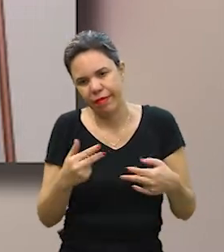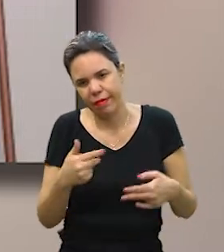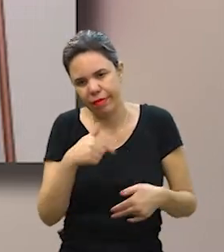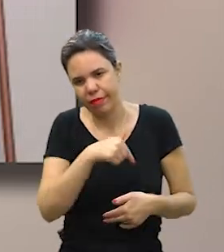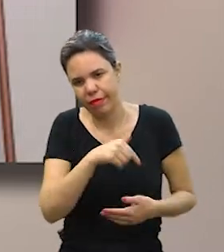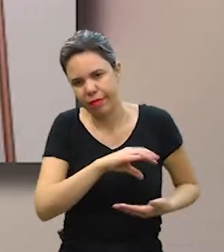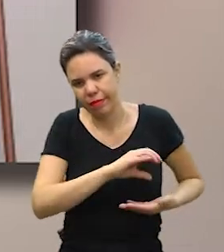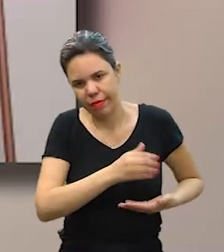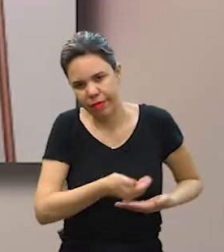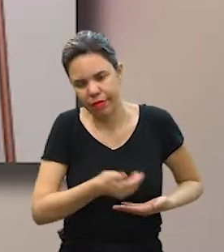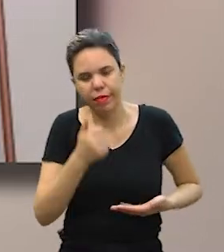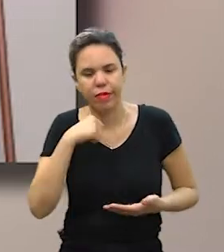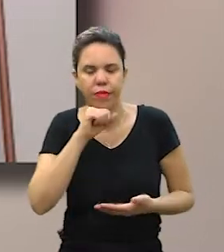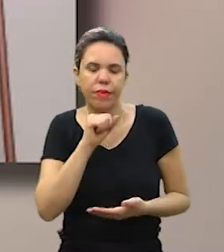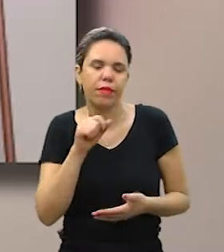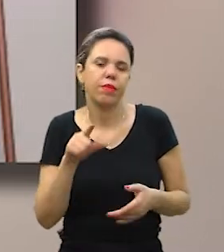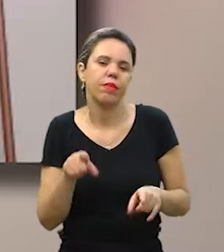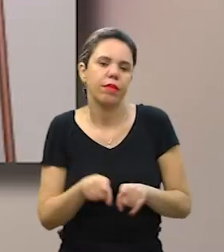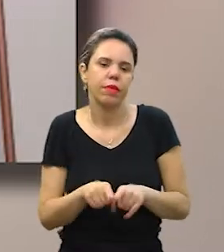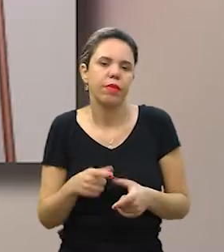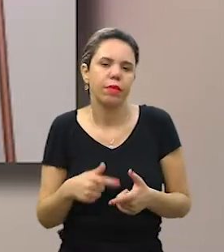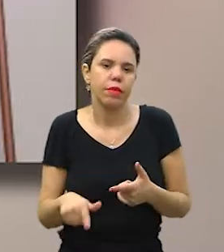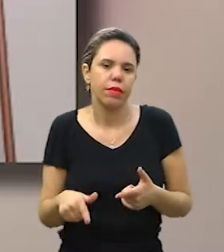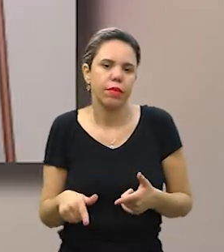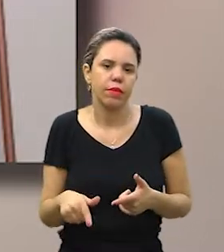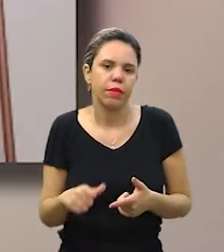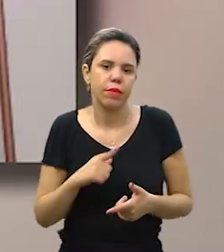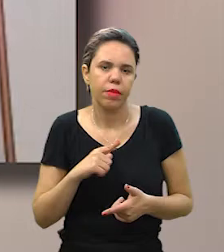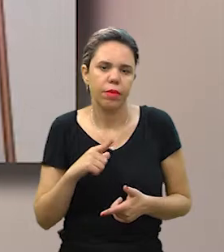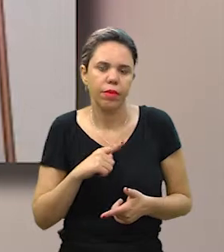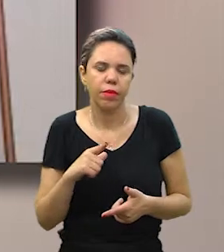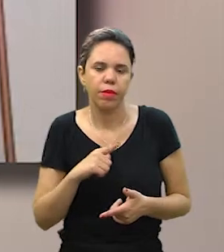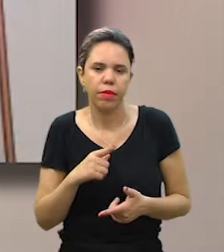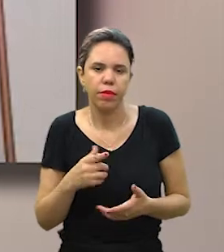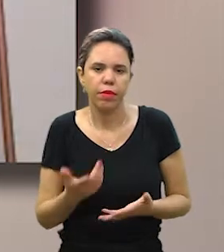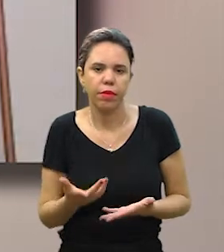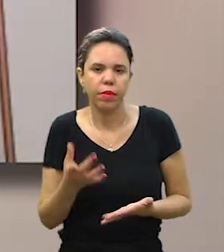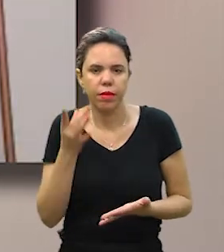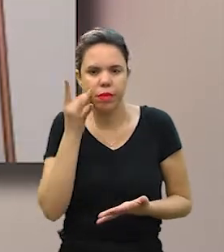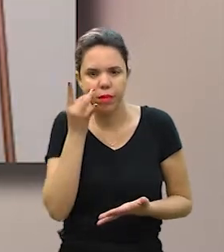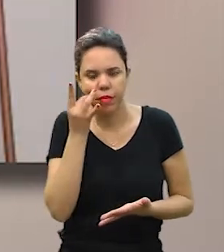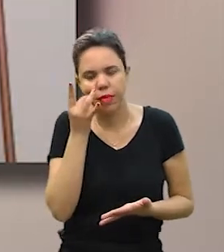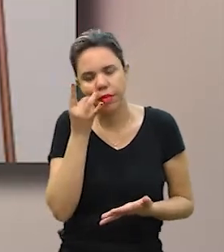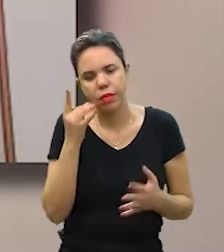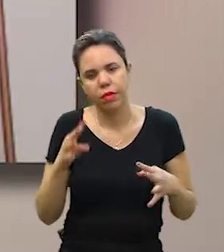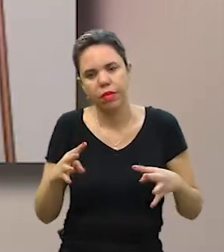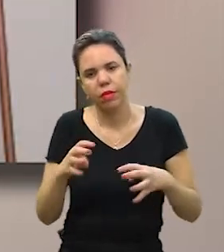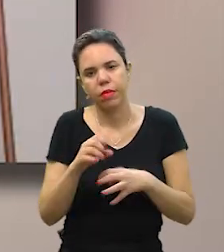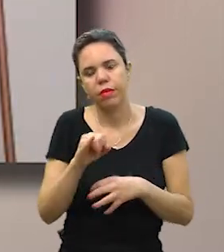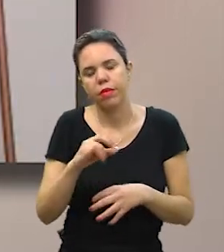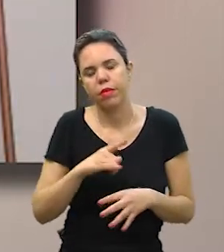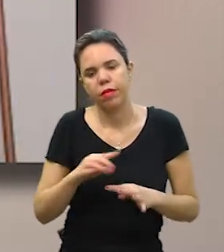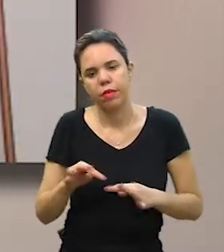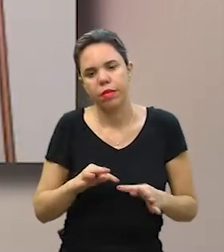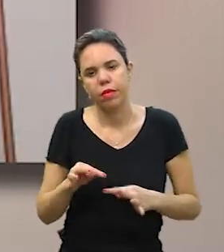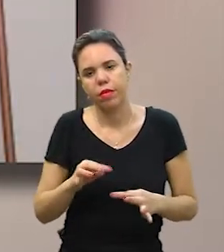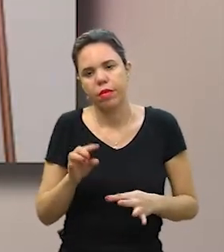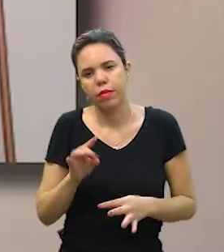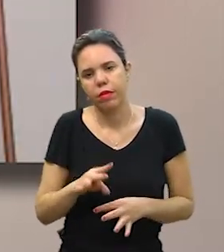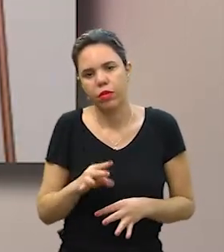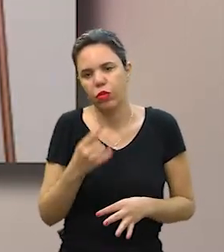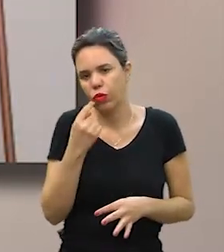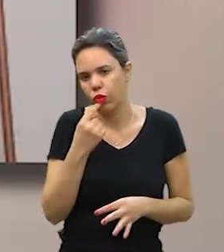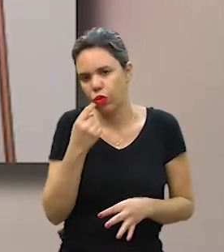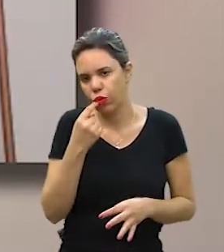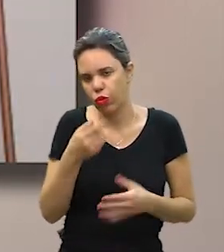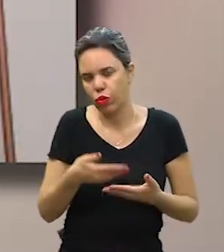né, no seio materno e pode ter ali a presença do fungo, e se você trata só a